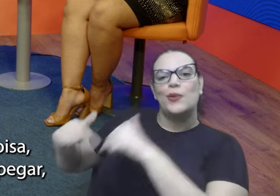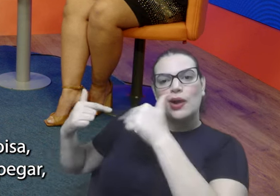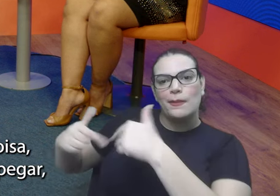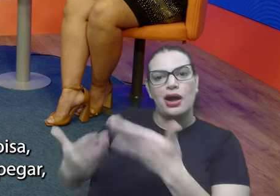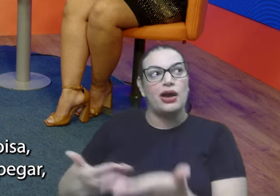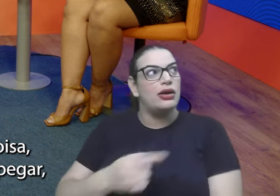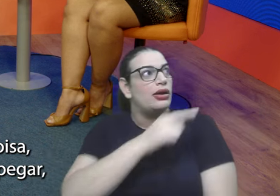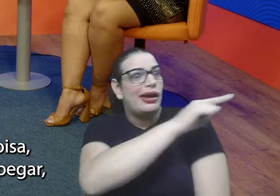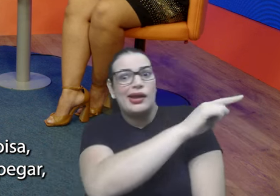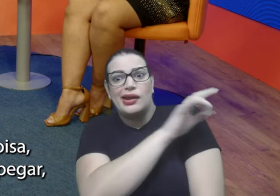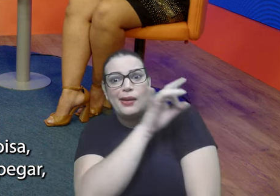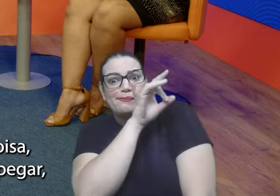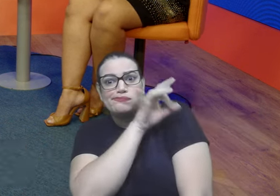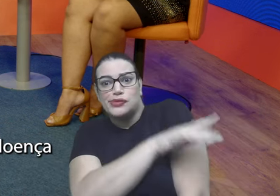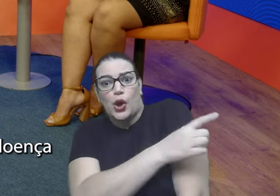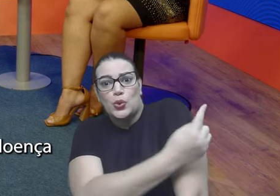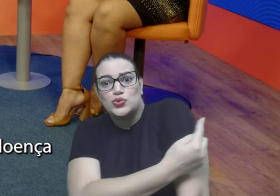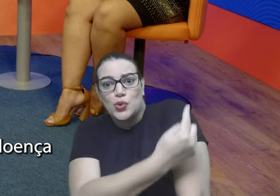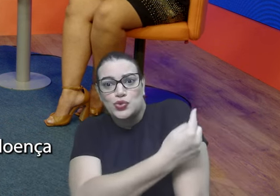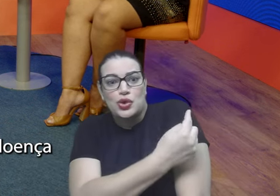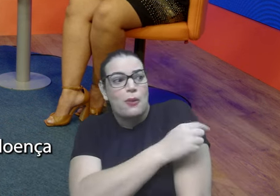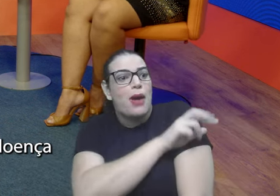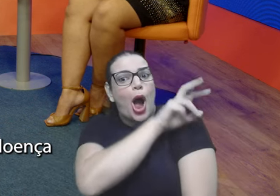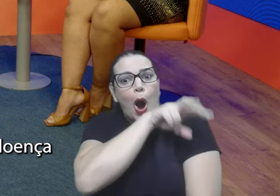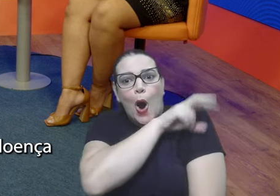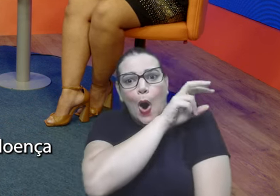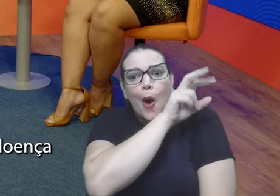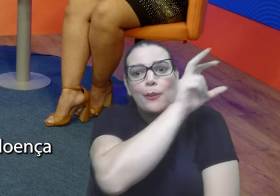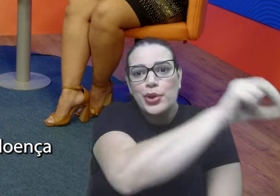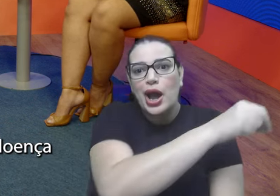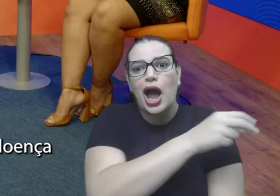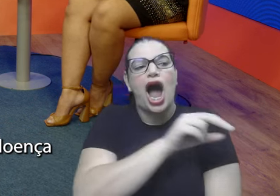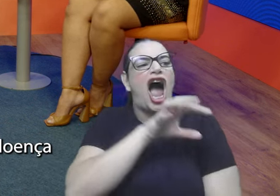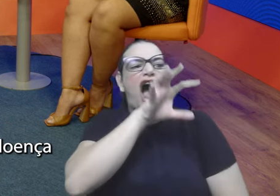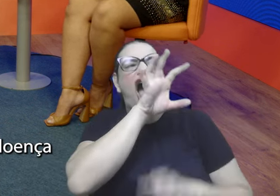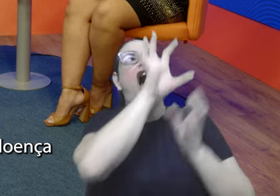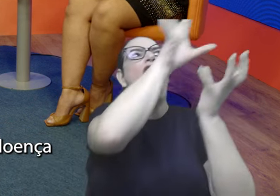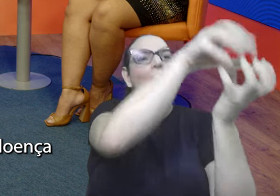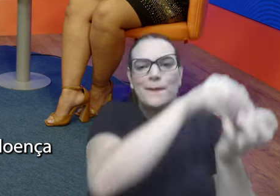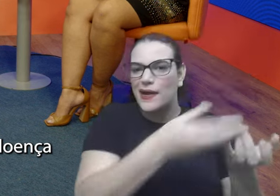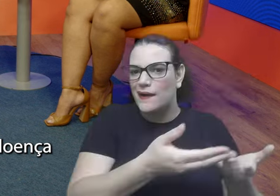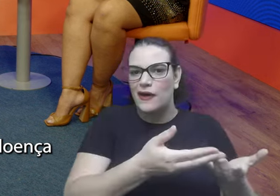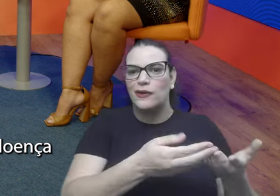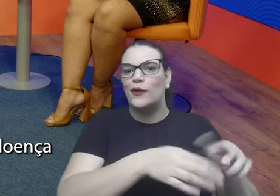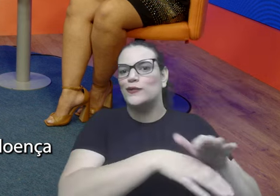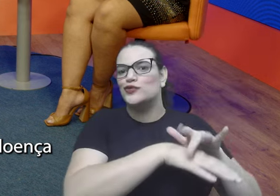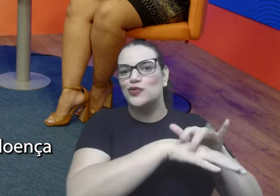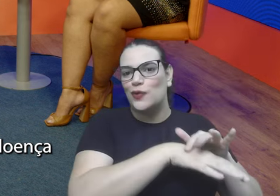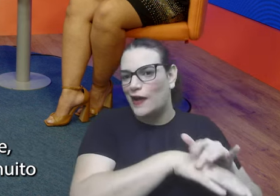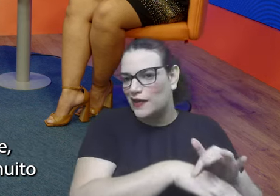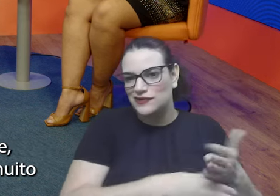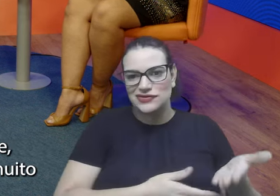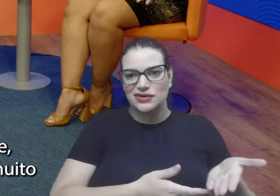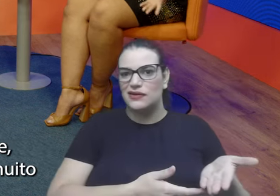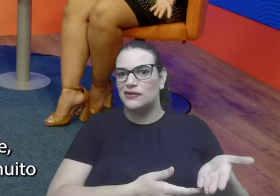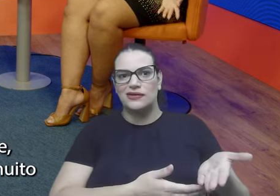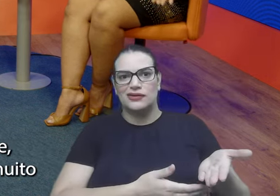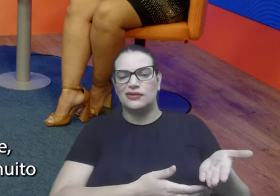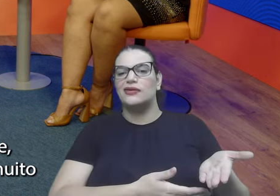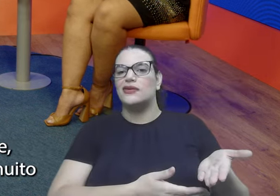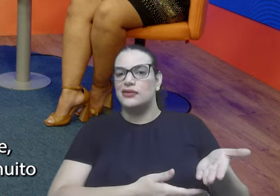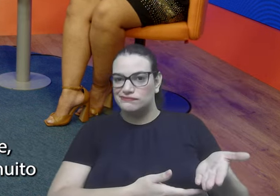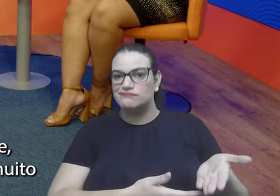qualquer perigo ali um bicho pegar ou então eh ele sofrer de de alguma doença grave E aí